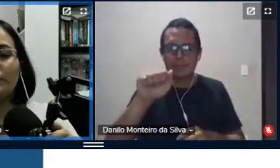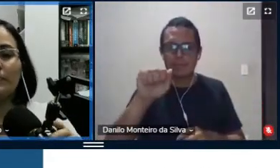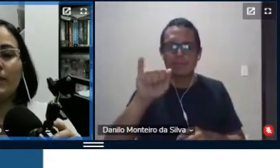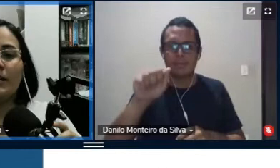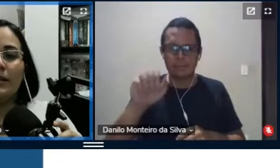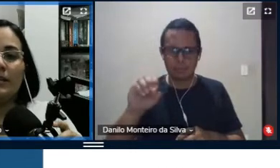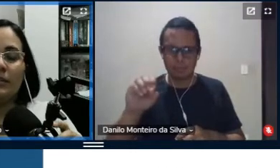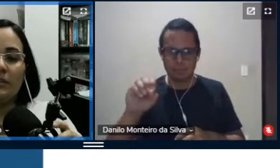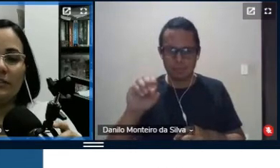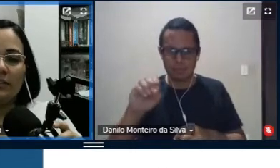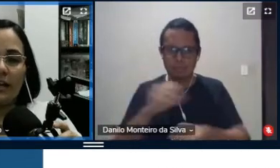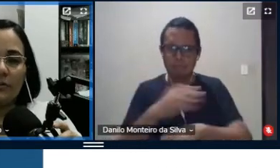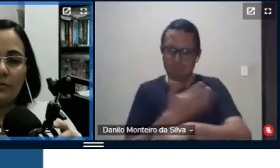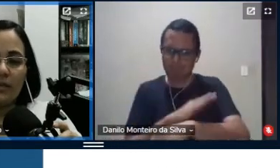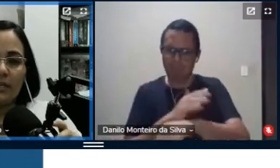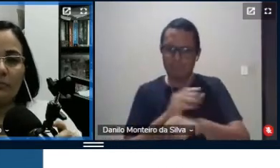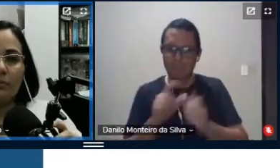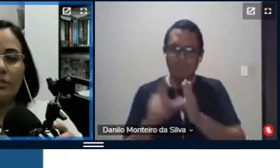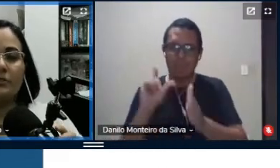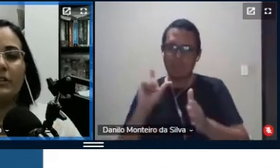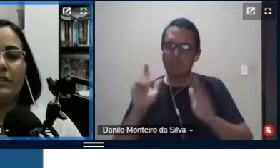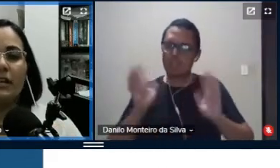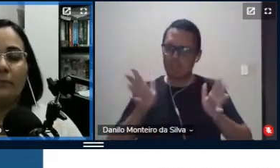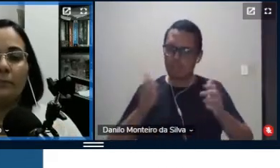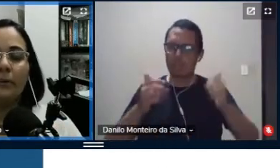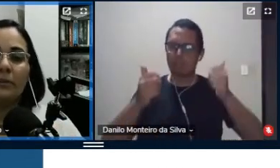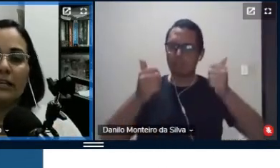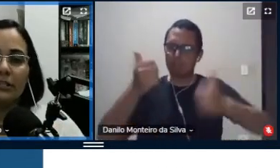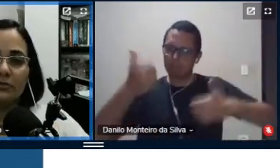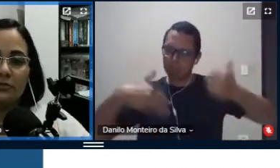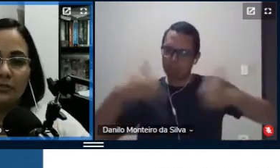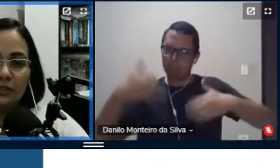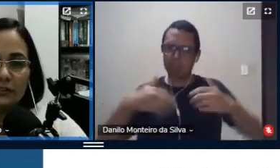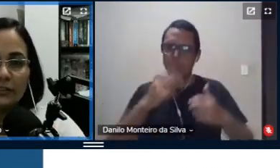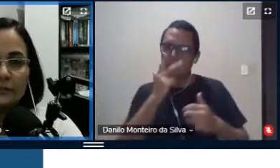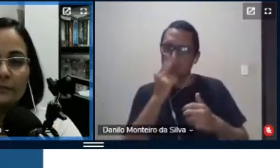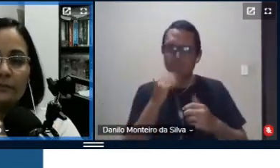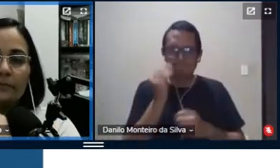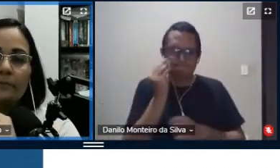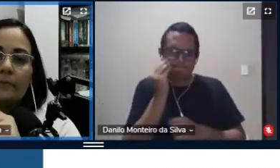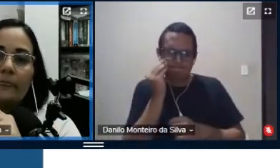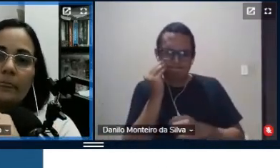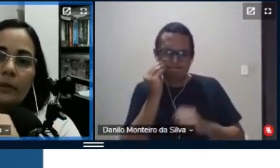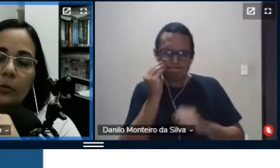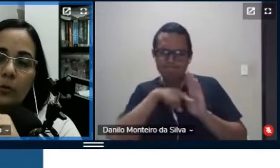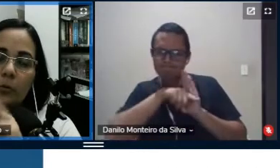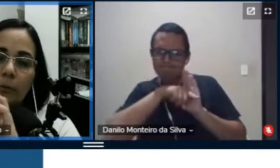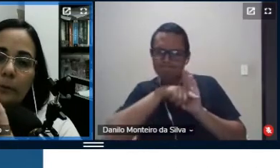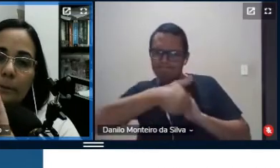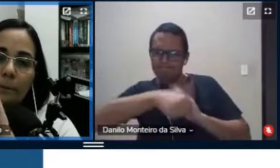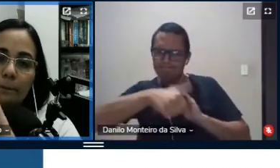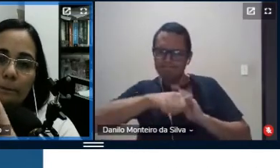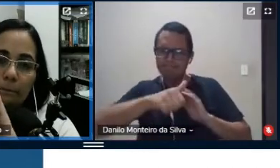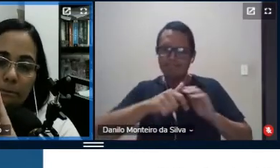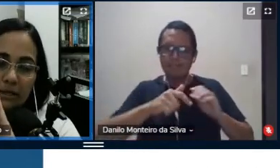anteriormente, que o ensaio ele pode avaliar propriedade física